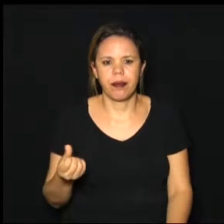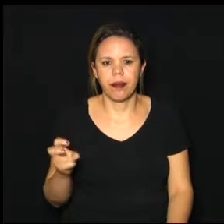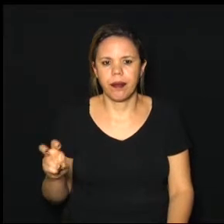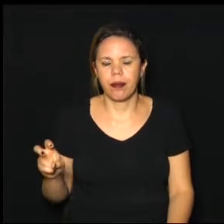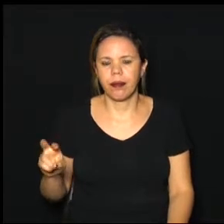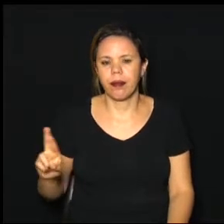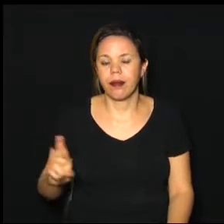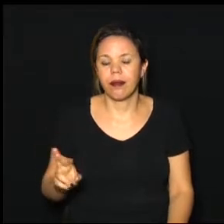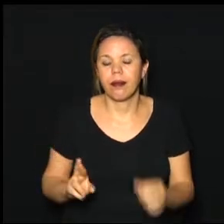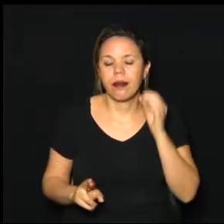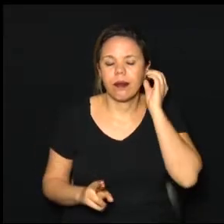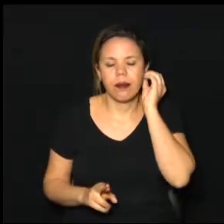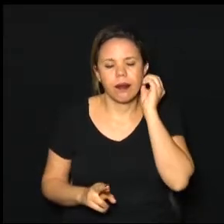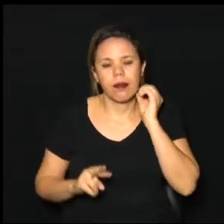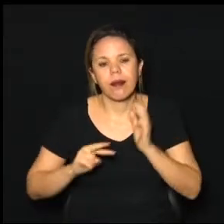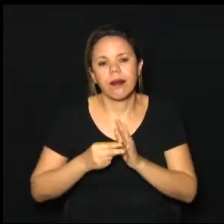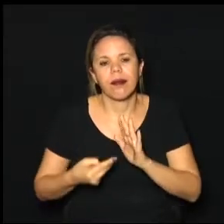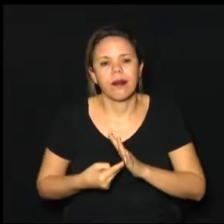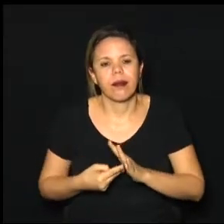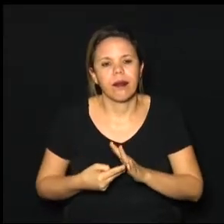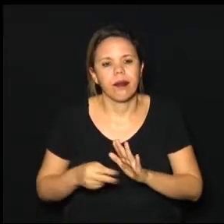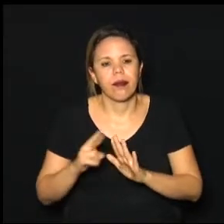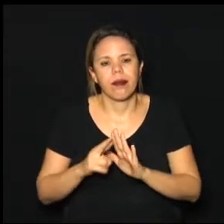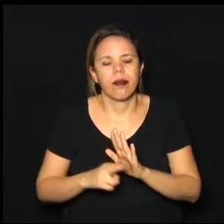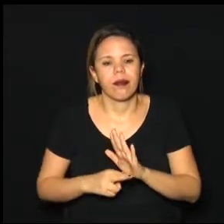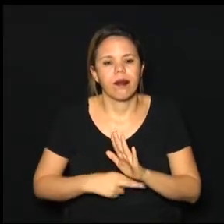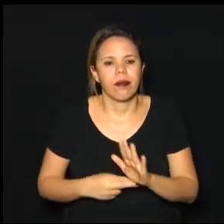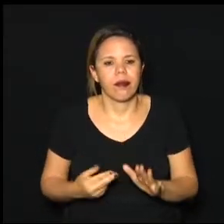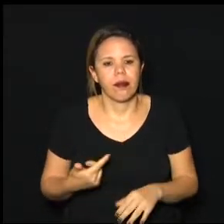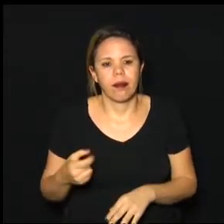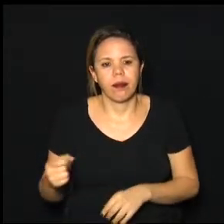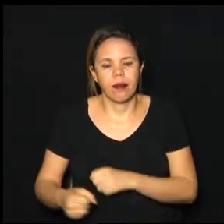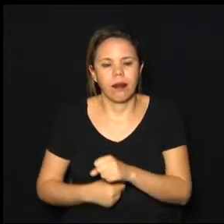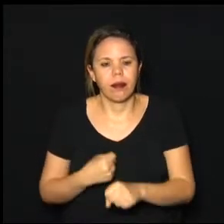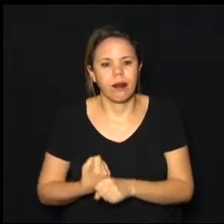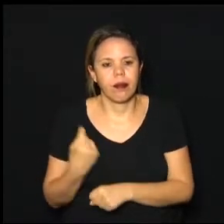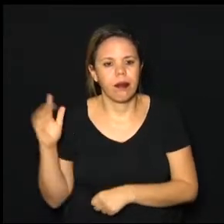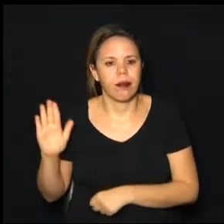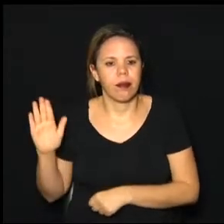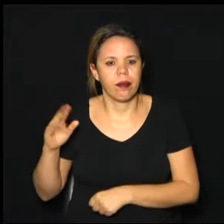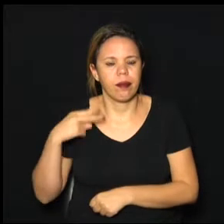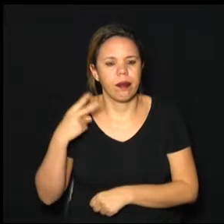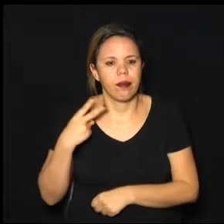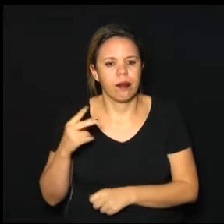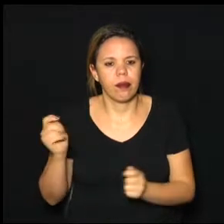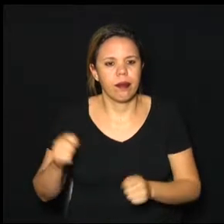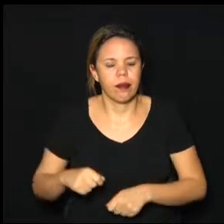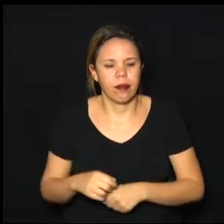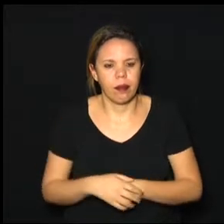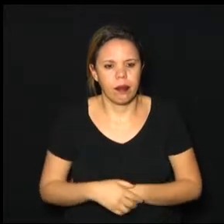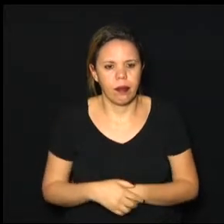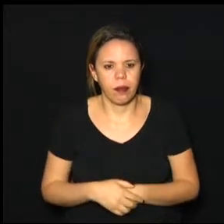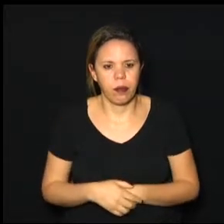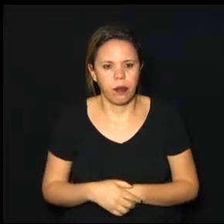274.165. Significa dizer, então, que com as regras de 2020, um candidato a vereador ele vai poder custear